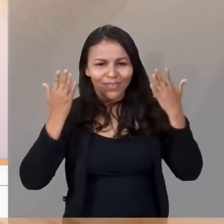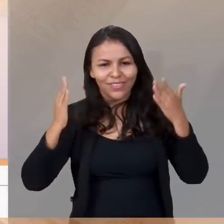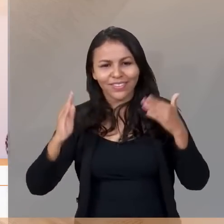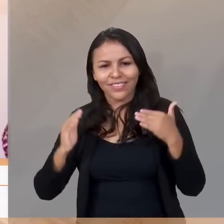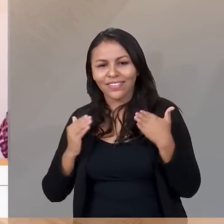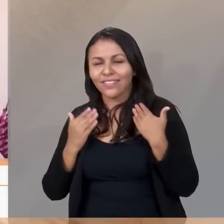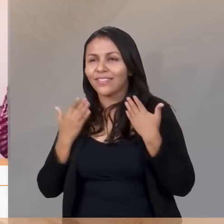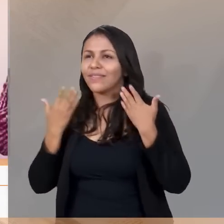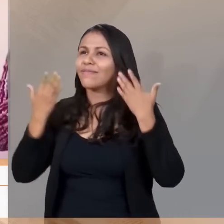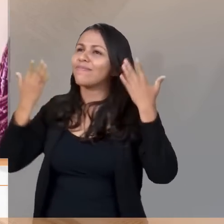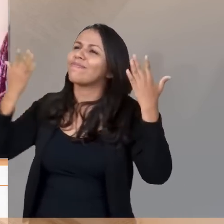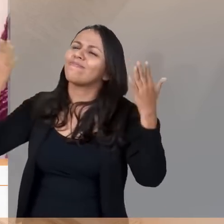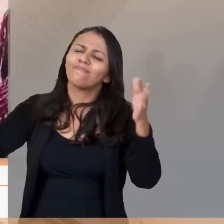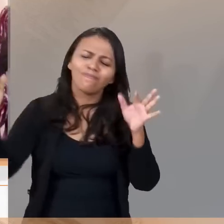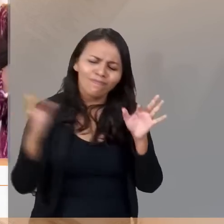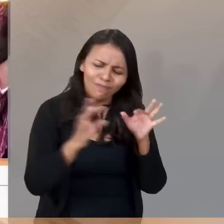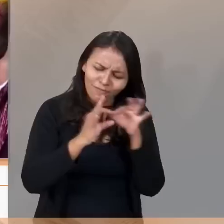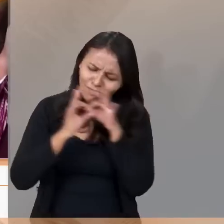alegramos na